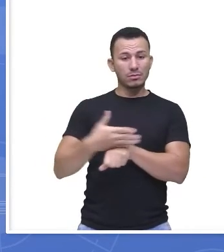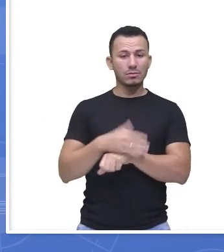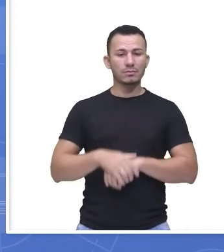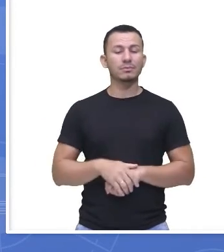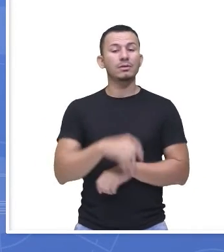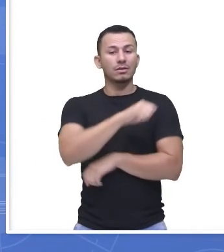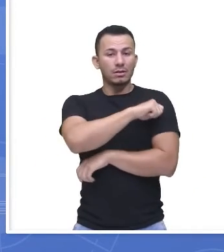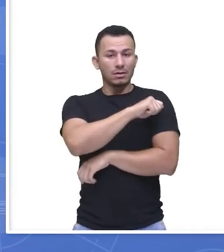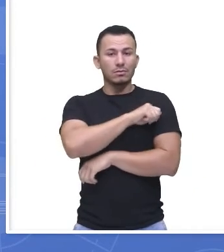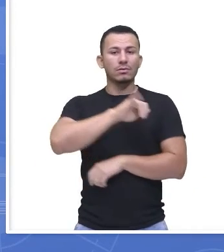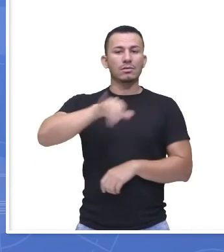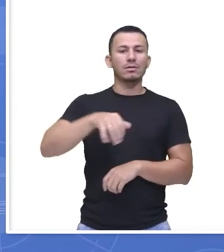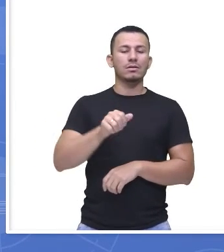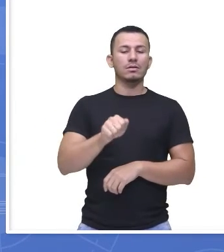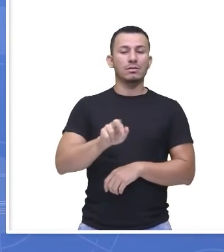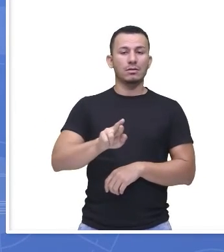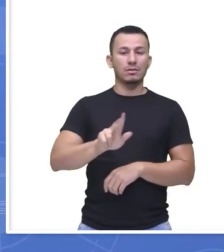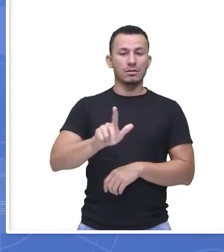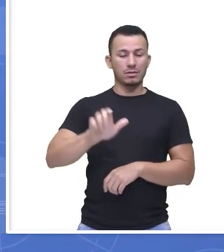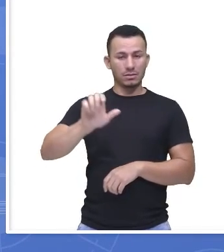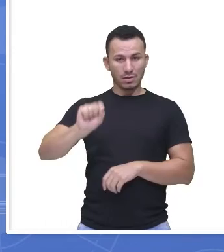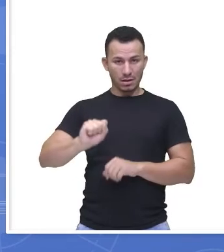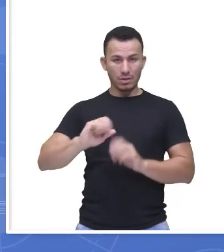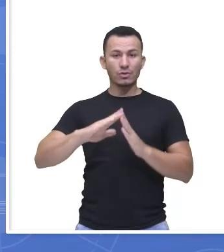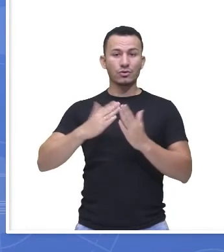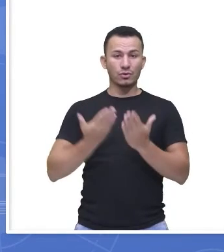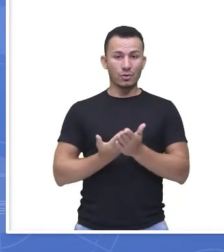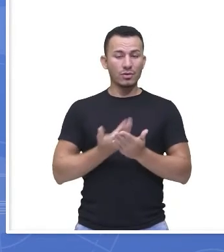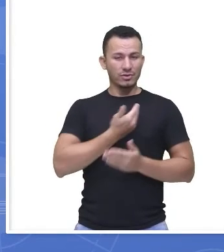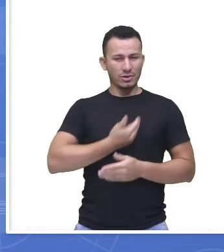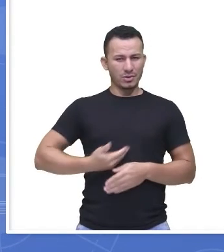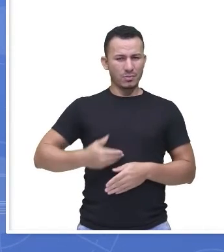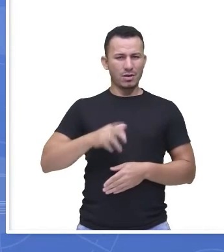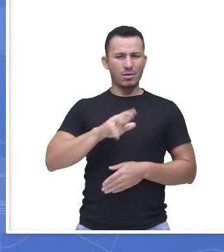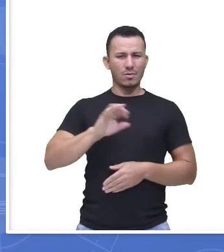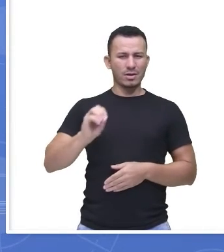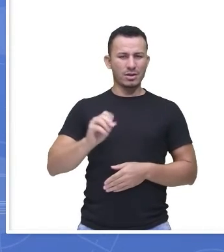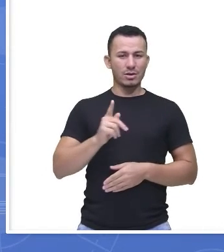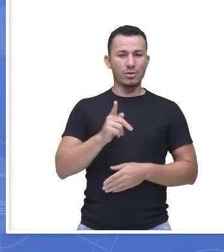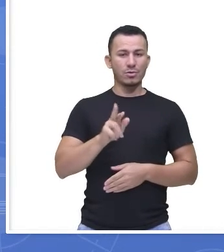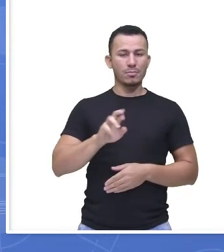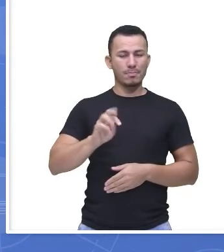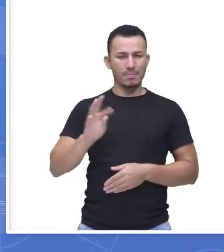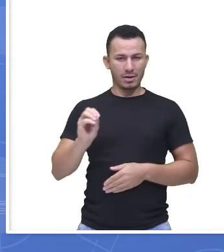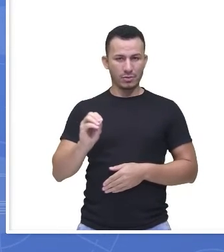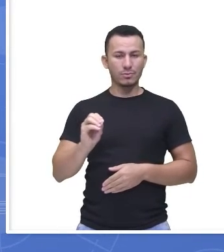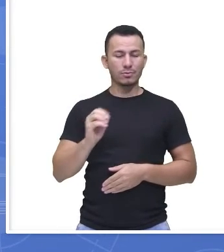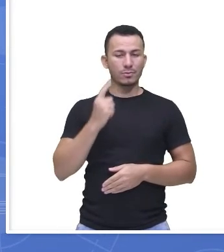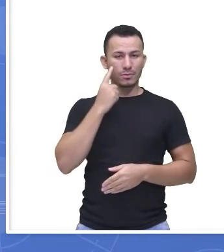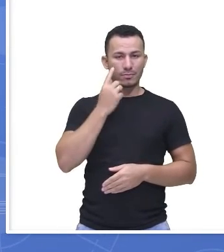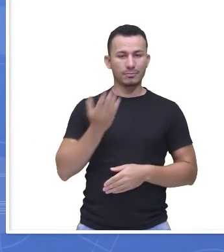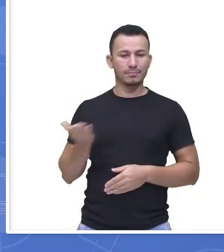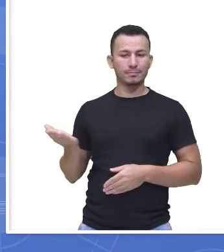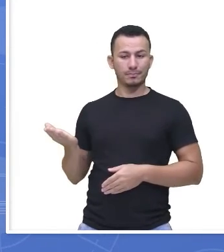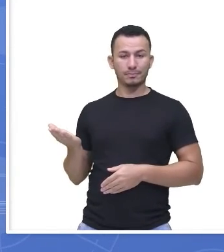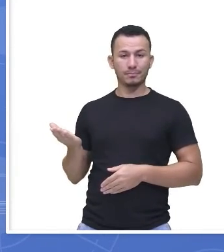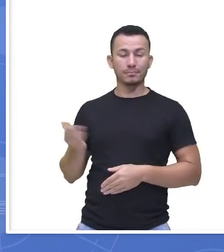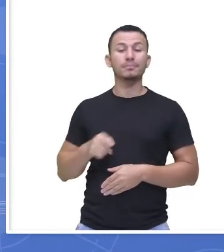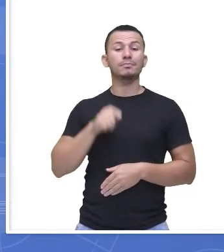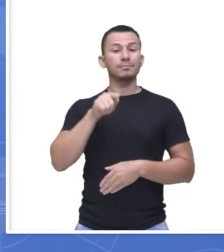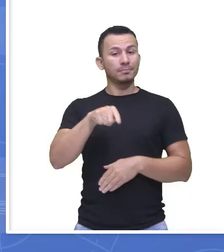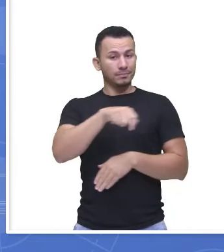Jarles, da Escola Estadual Rio Preto da Eva, Jarlisson, desculpa,